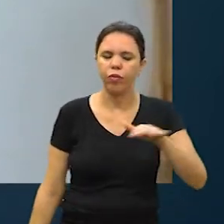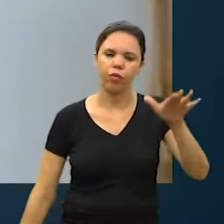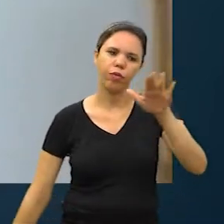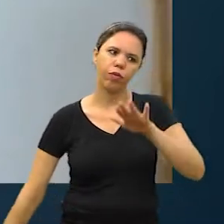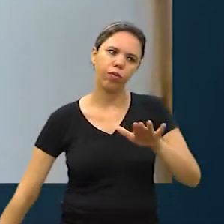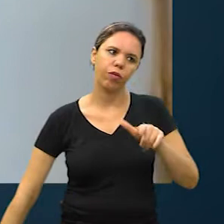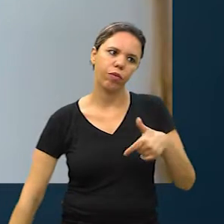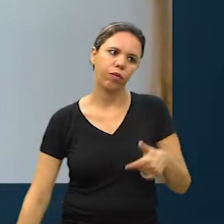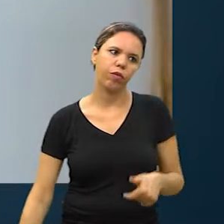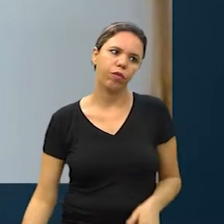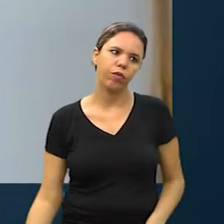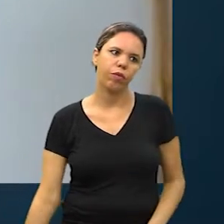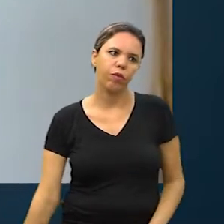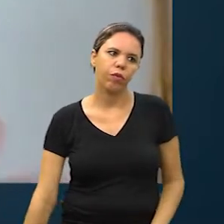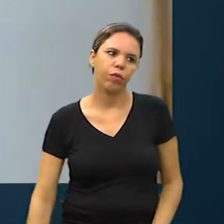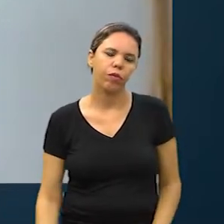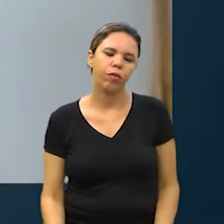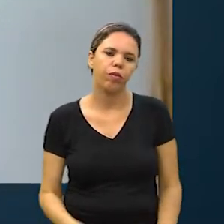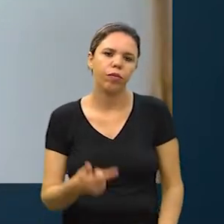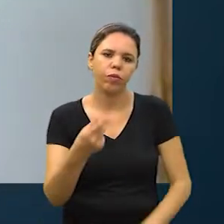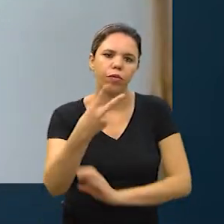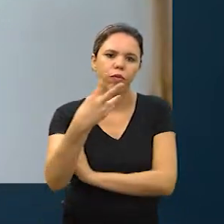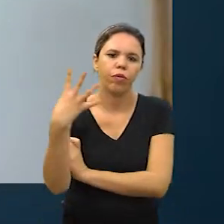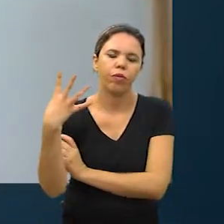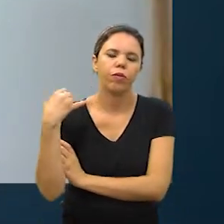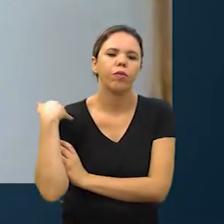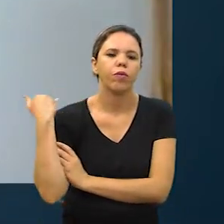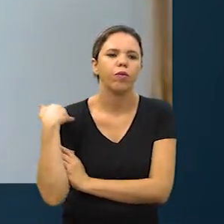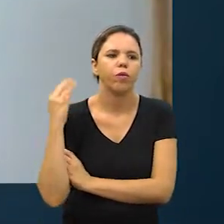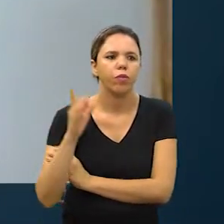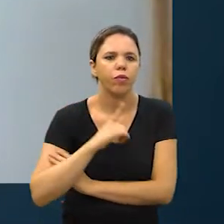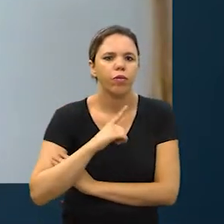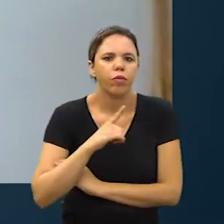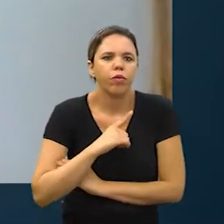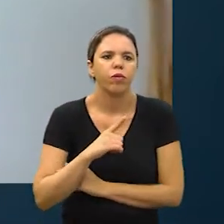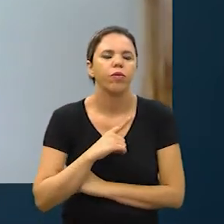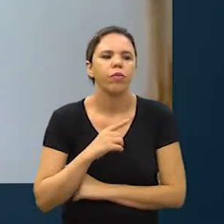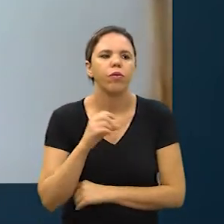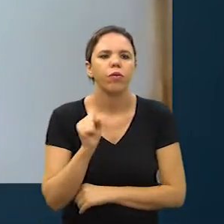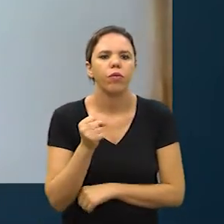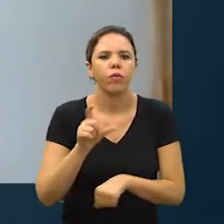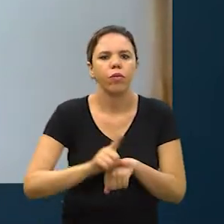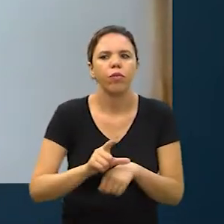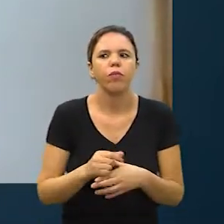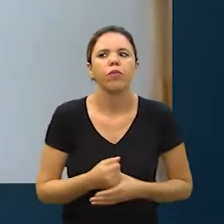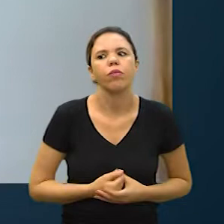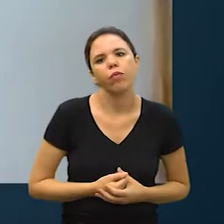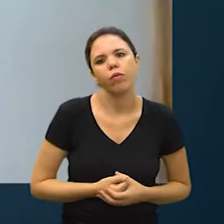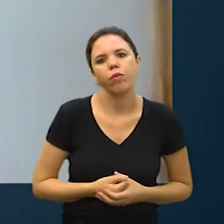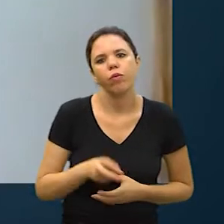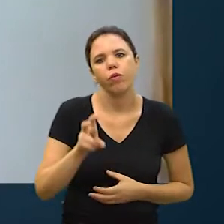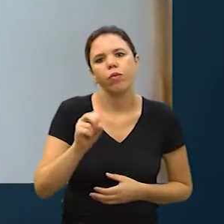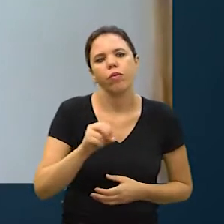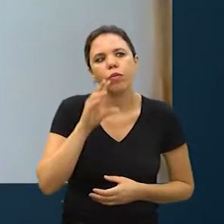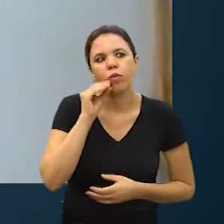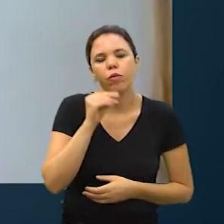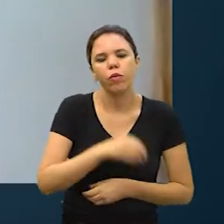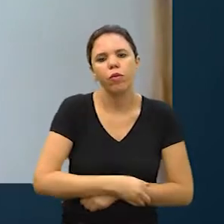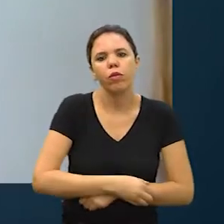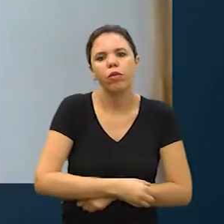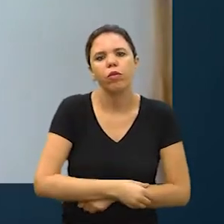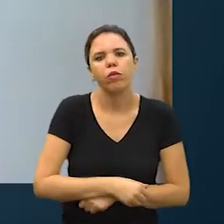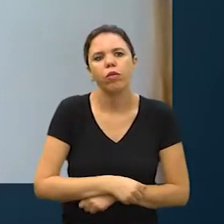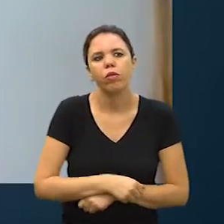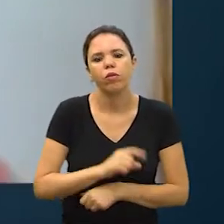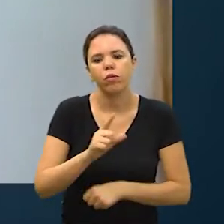mulher. Aí, então, com 24, 25 anos, eu já tinha ali mais ou menos umas 8 lojas, 50